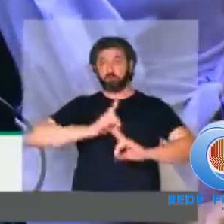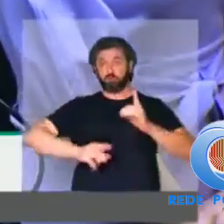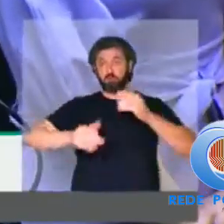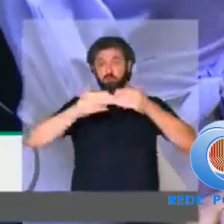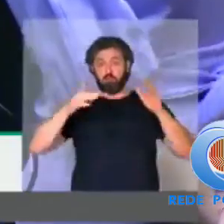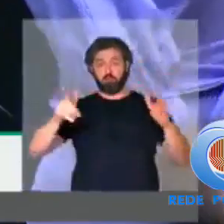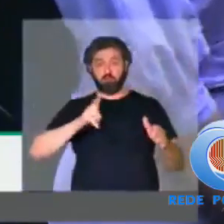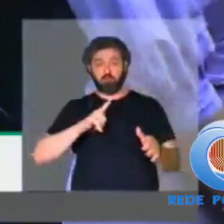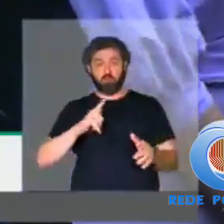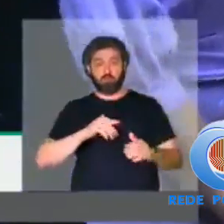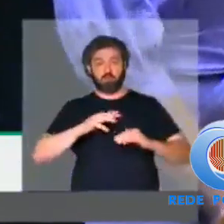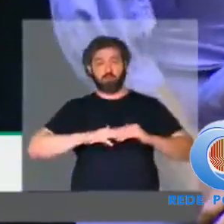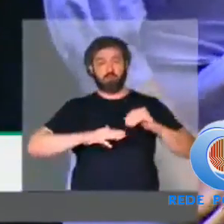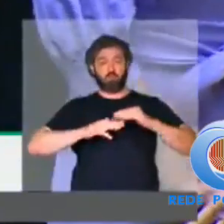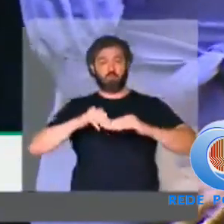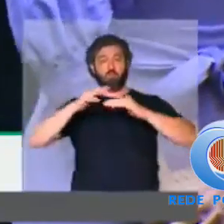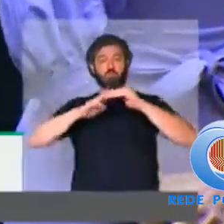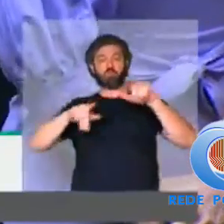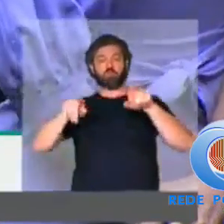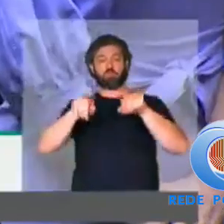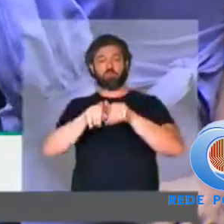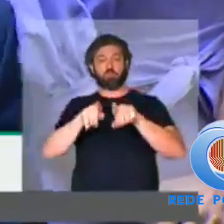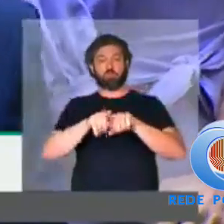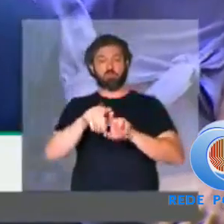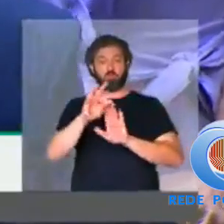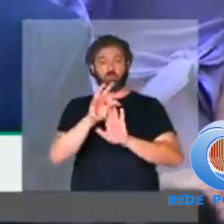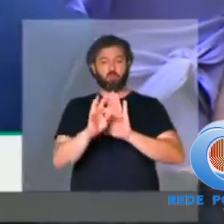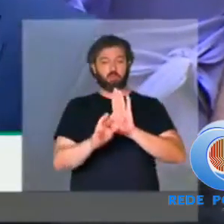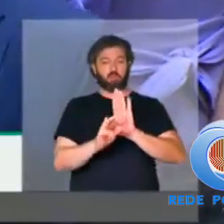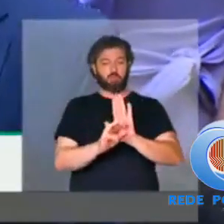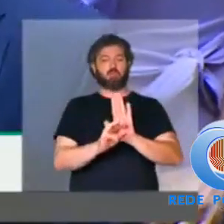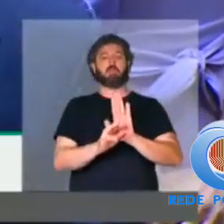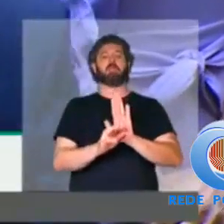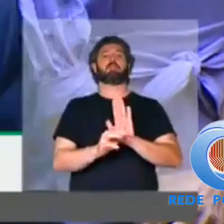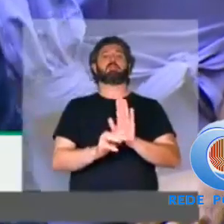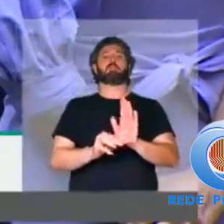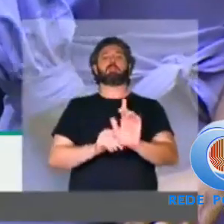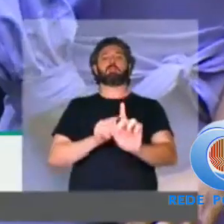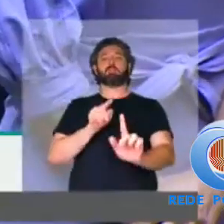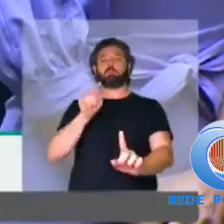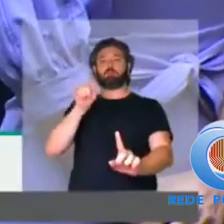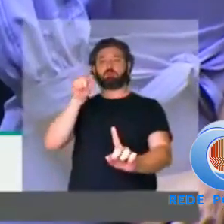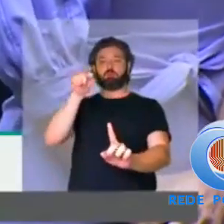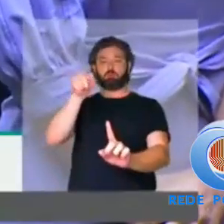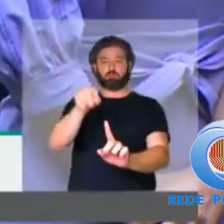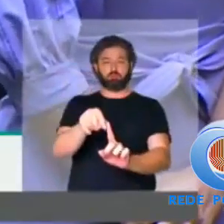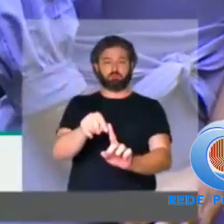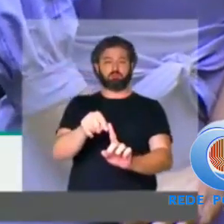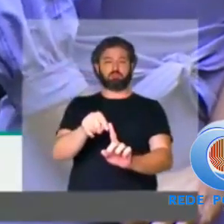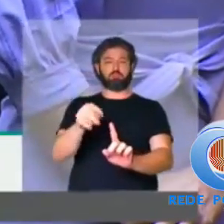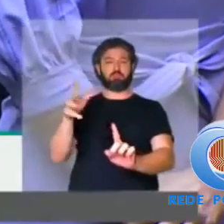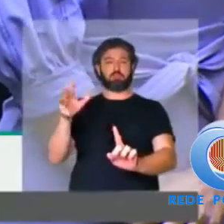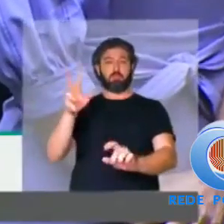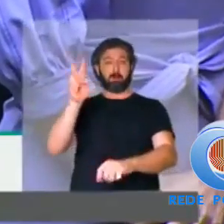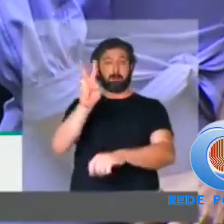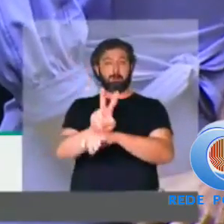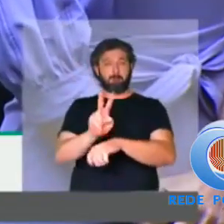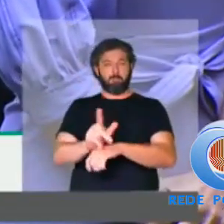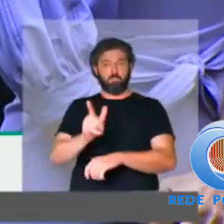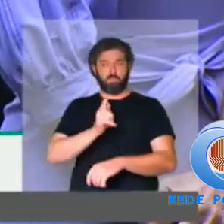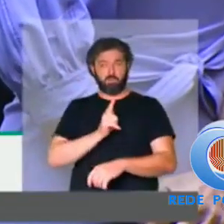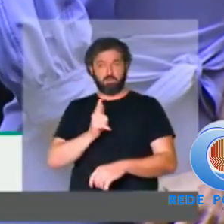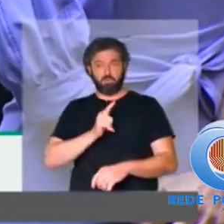diálogo e pela construção de um texto que vem além de